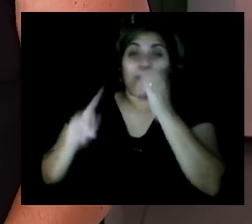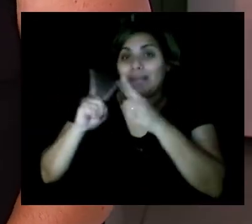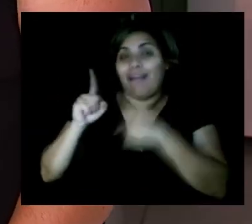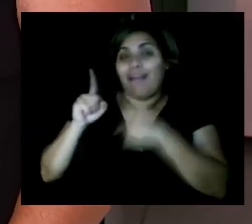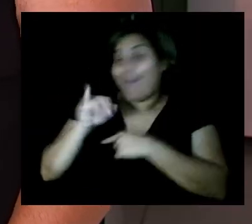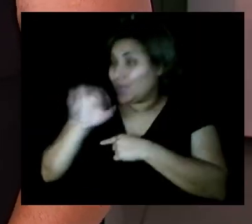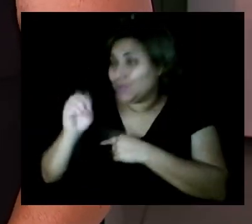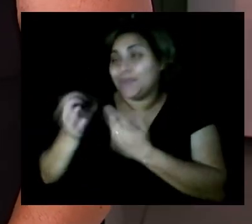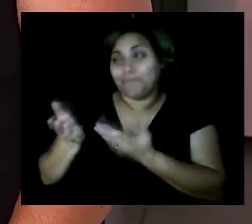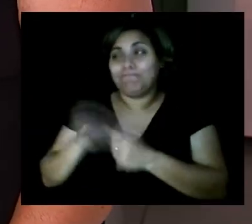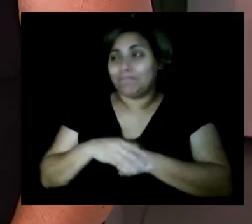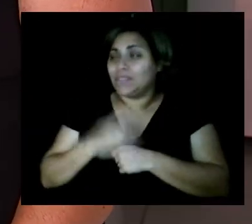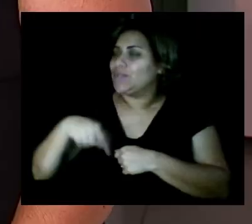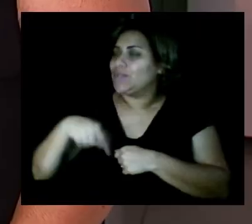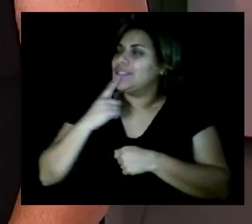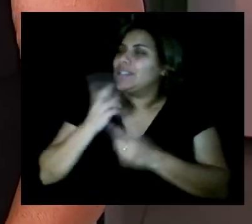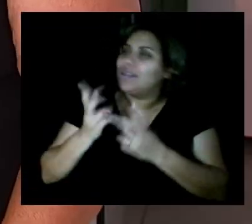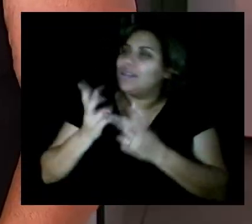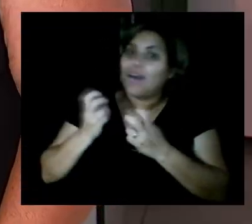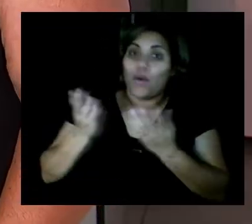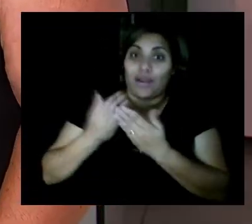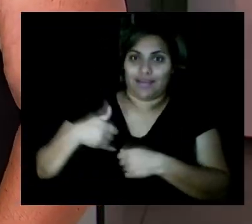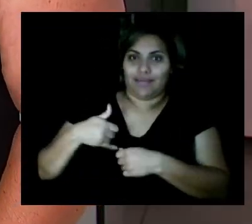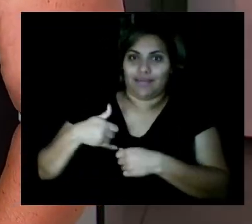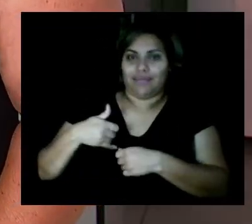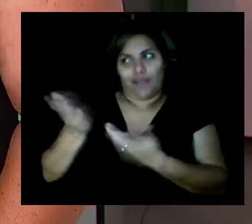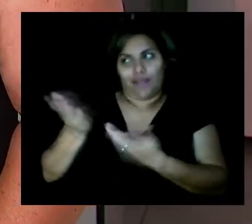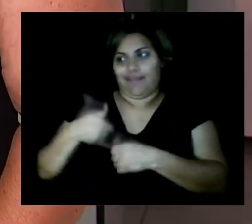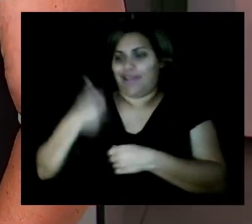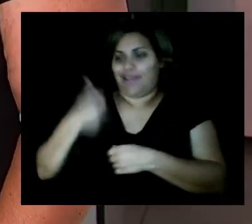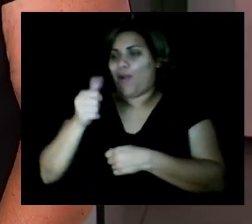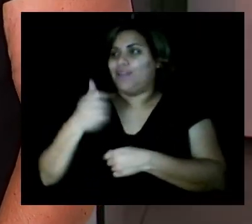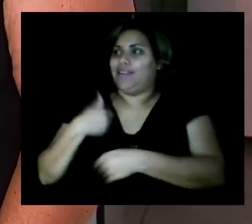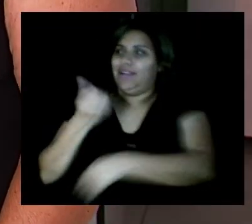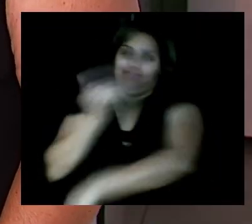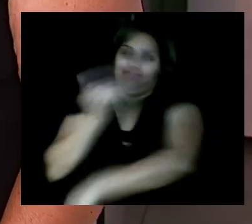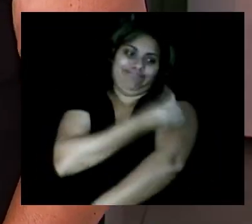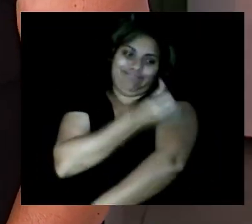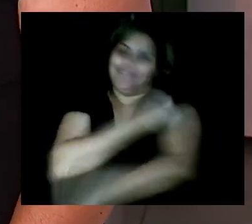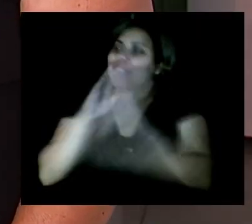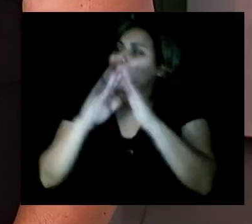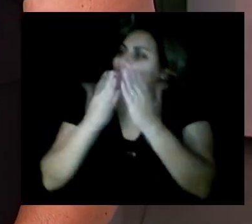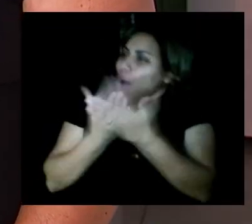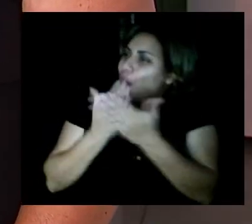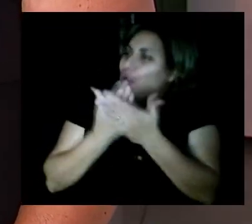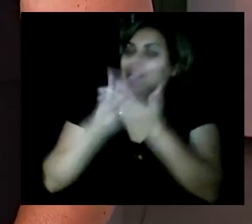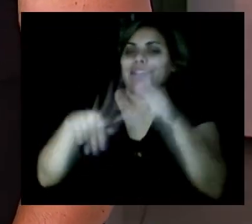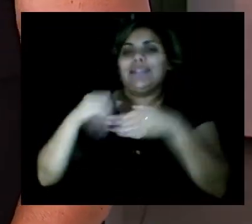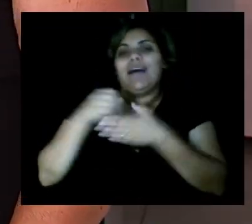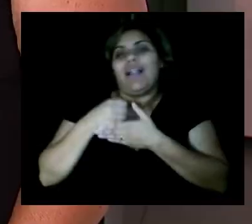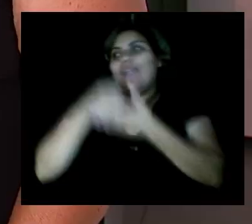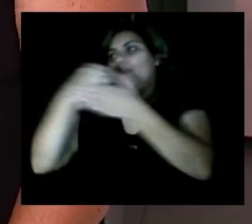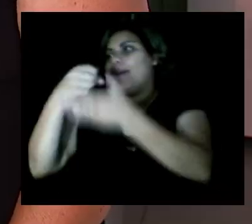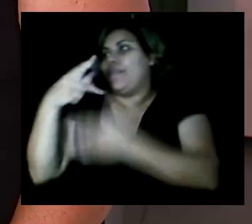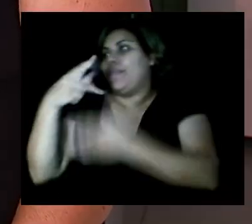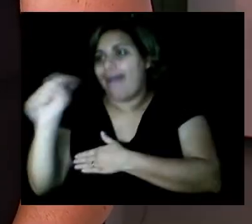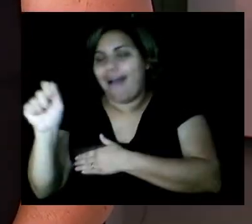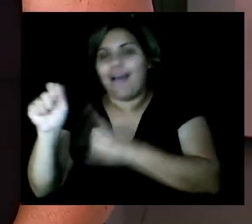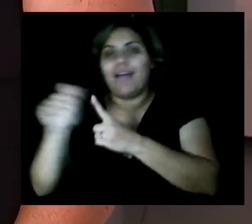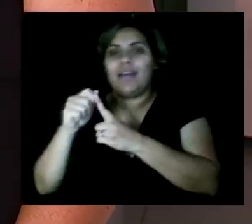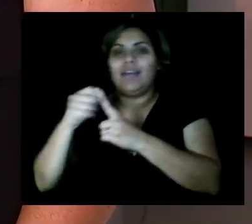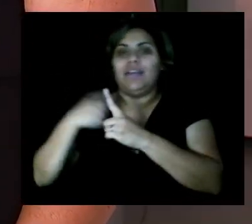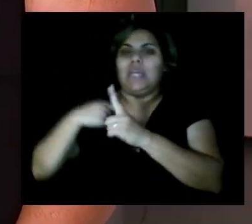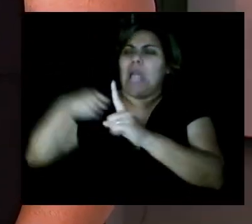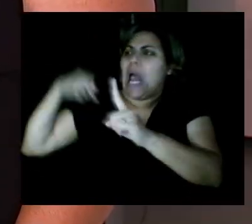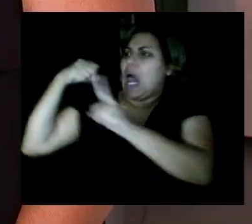coisa muito assim, e ele tá no 6º ano, né? E assim, a gente sofre, né? Eu precisei até de levar ele em pronto-socorro, sabe? Porque bateram nele na